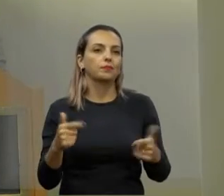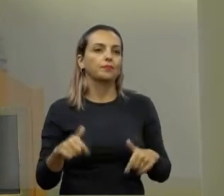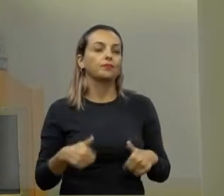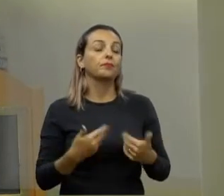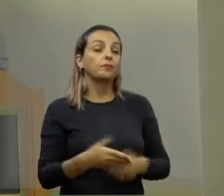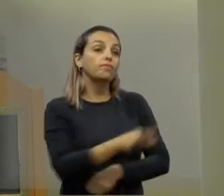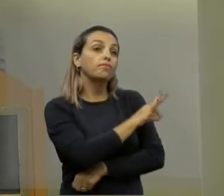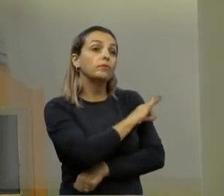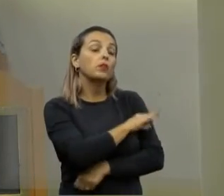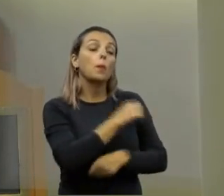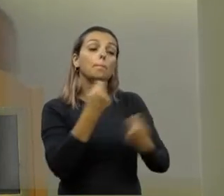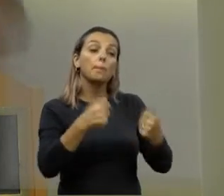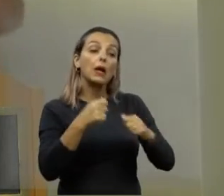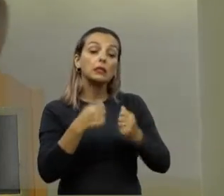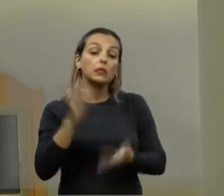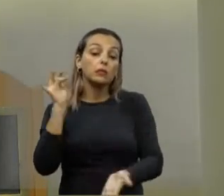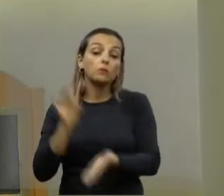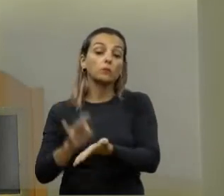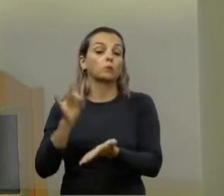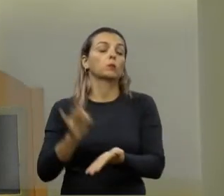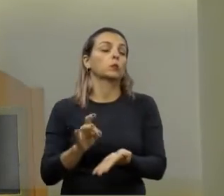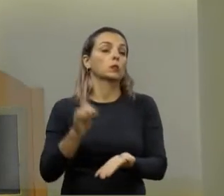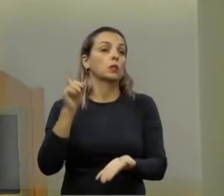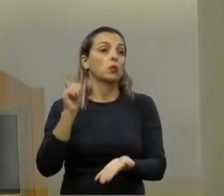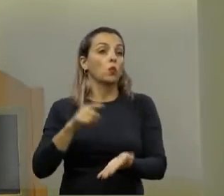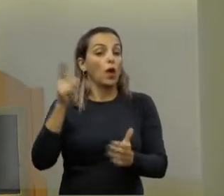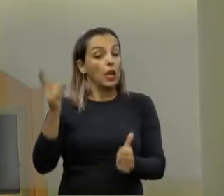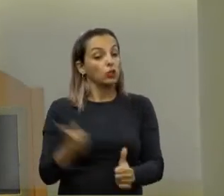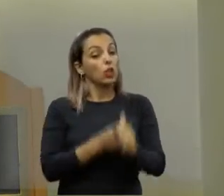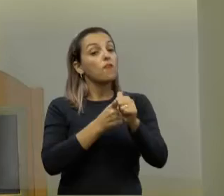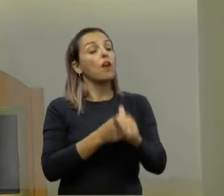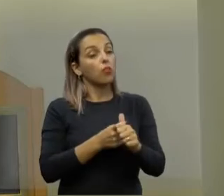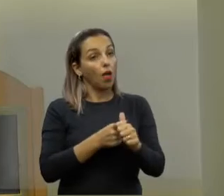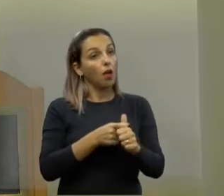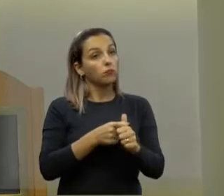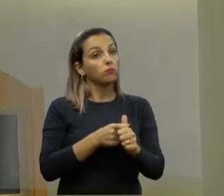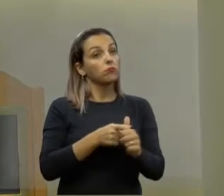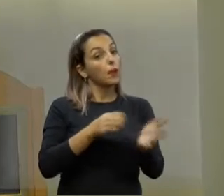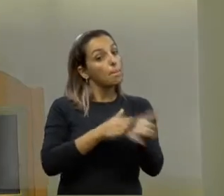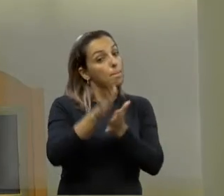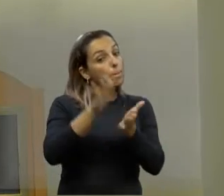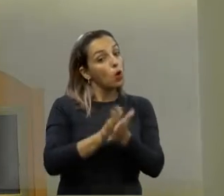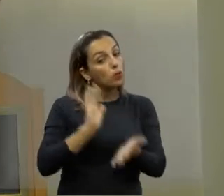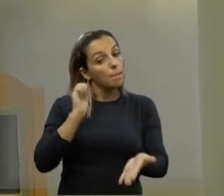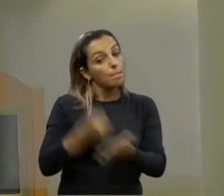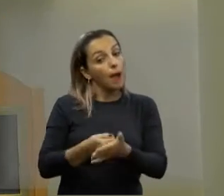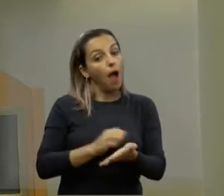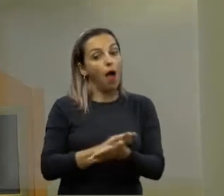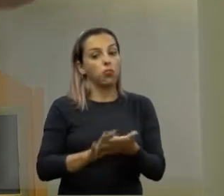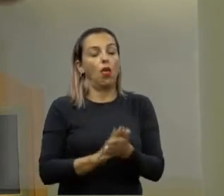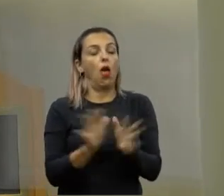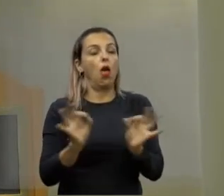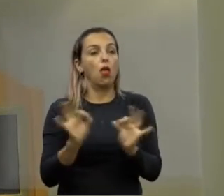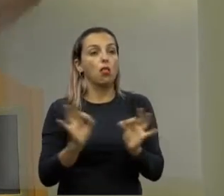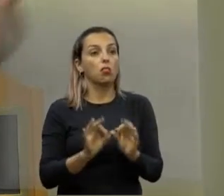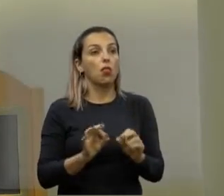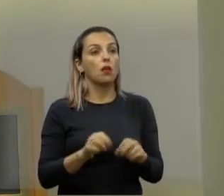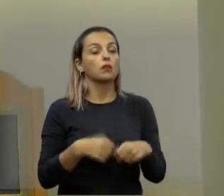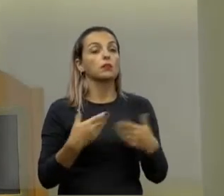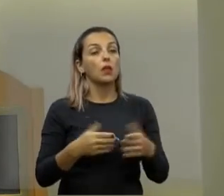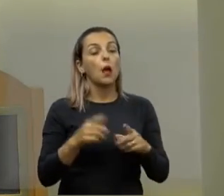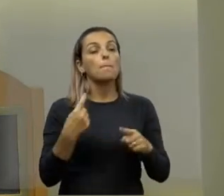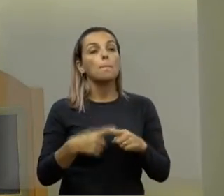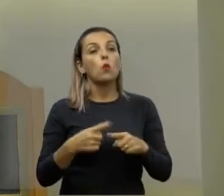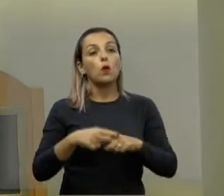executar tem que tem que vir para dívida ativa para que isso aconteça Você não sabe o que acaba acontecendo esse esse imóvel esse